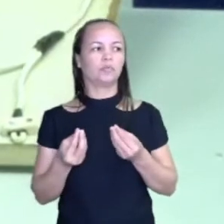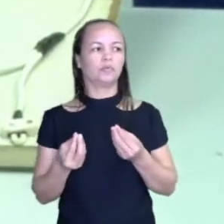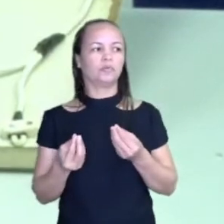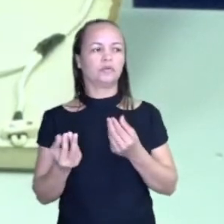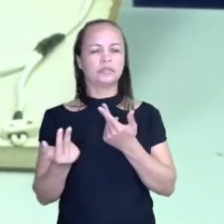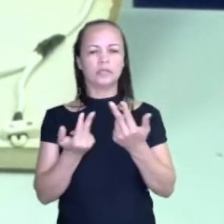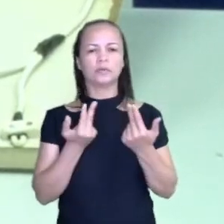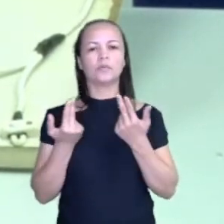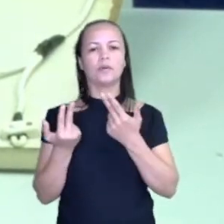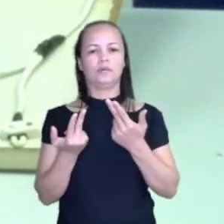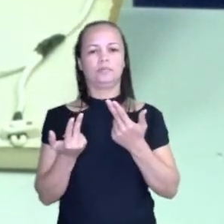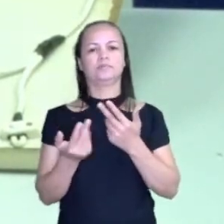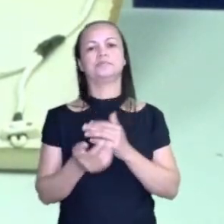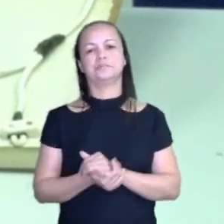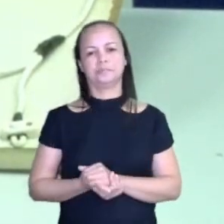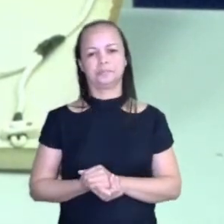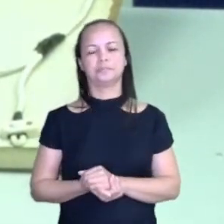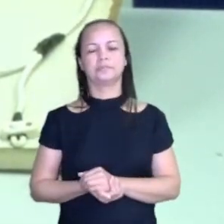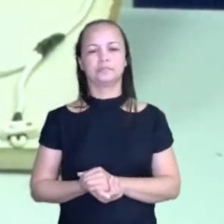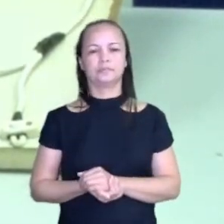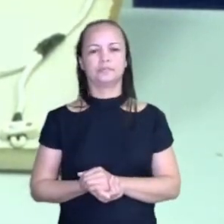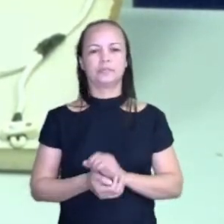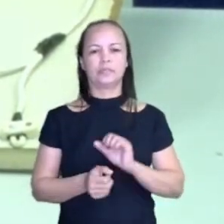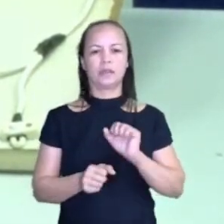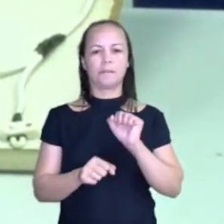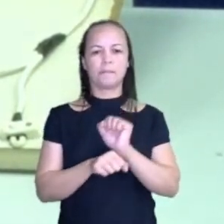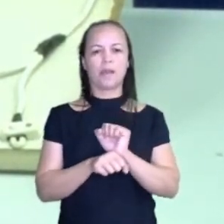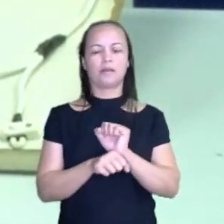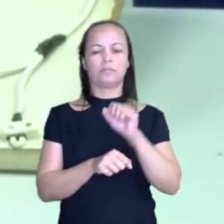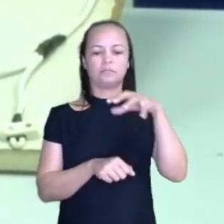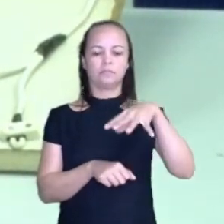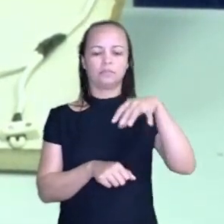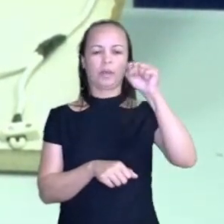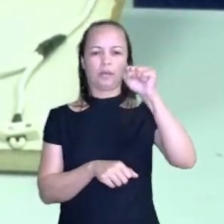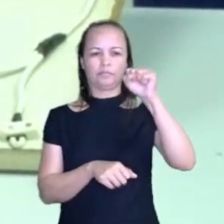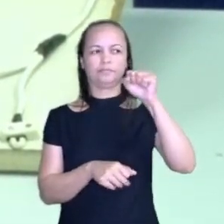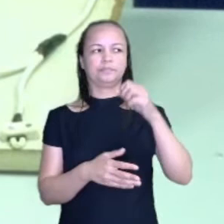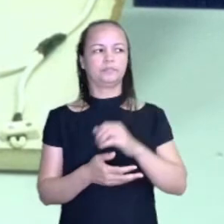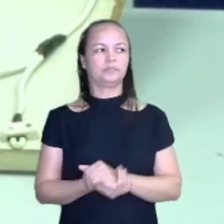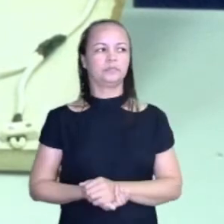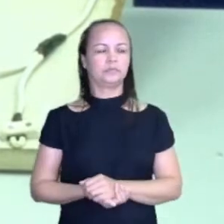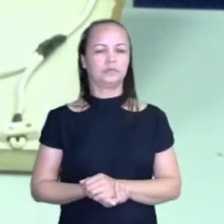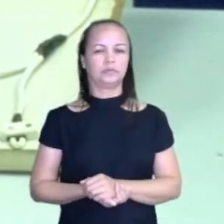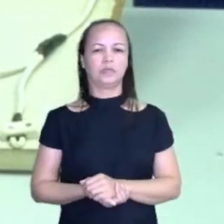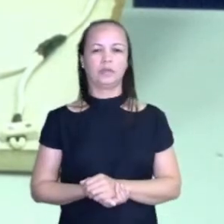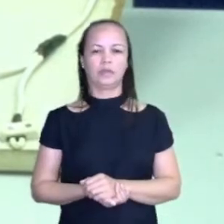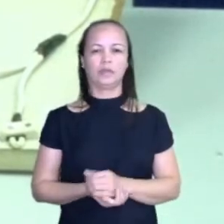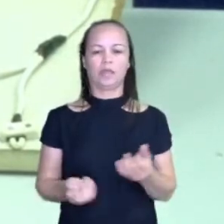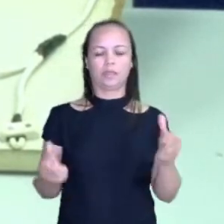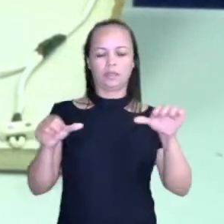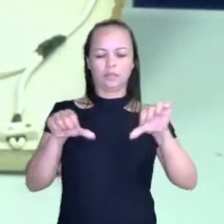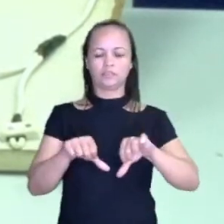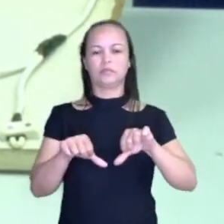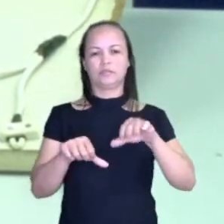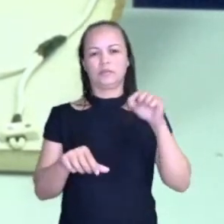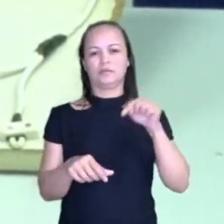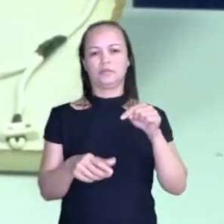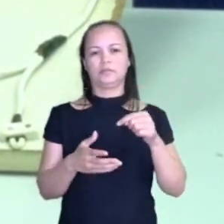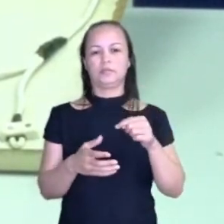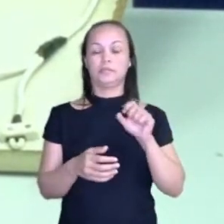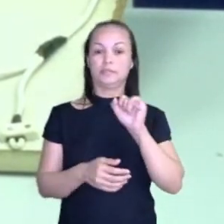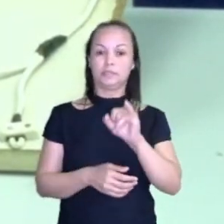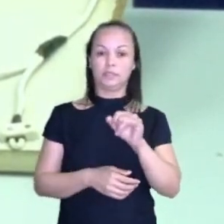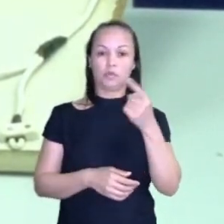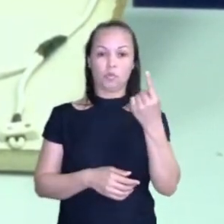mesma coisa vai acontecer então você vê que a desvantagem é essa sim uma